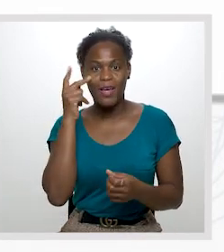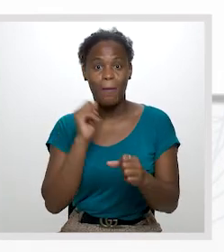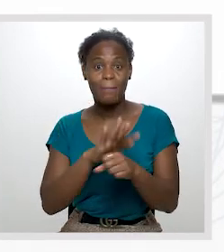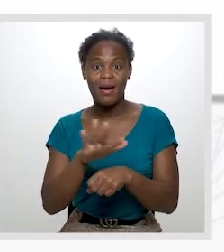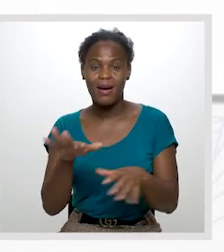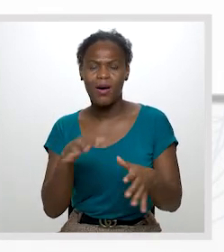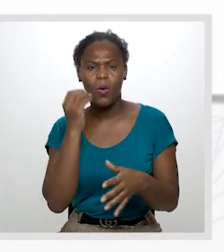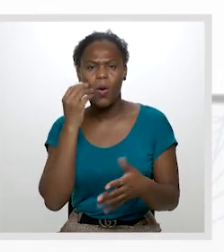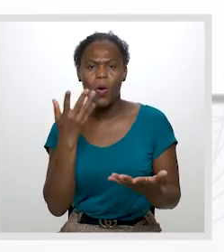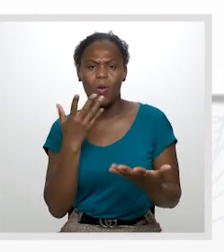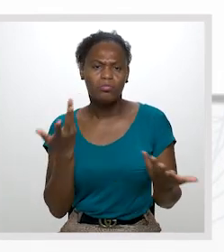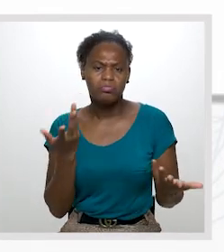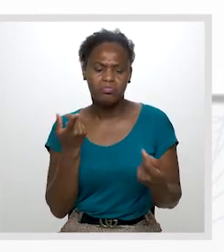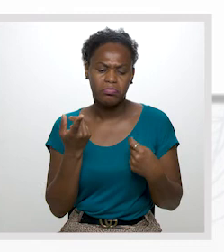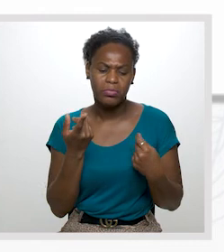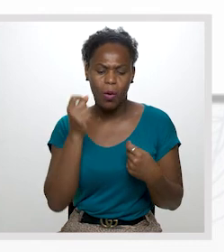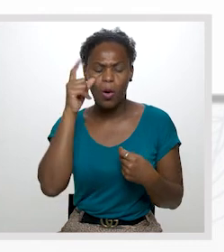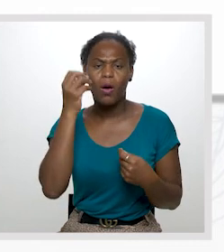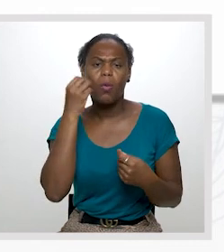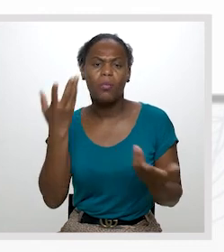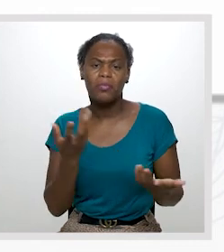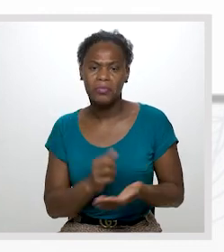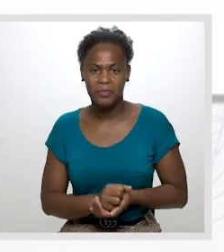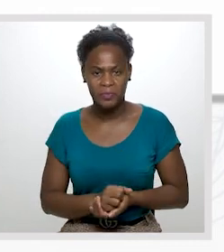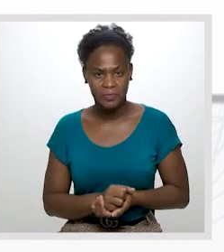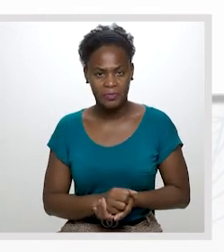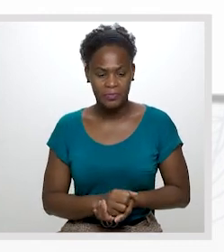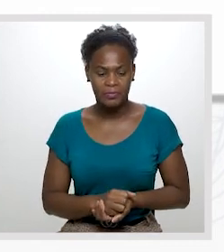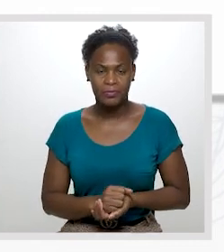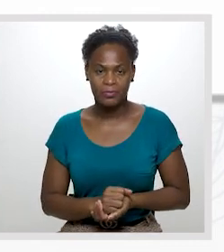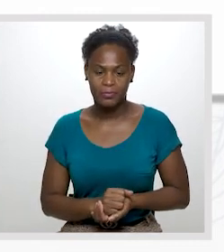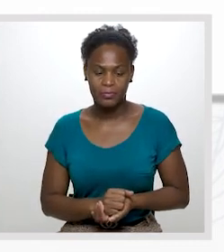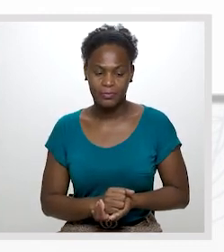acolá acorda vida marítima. Como se manifesta este acordar?